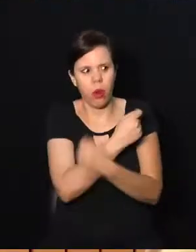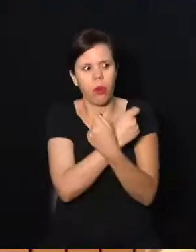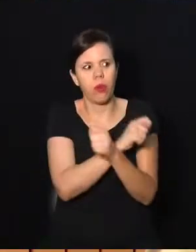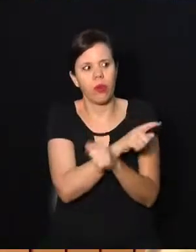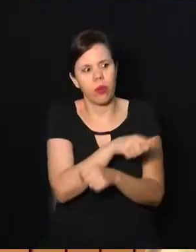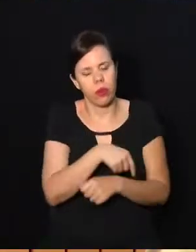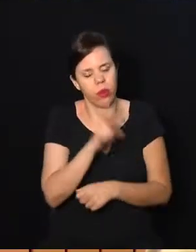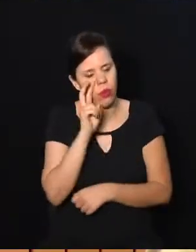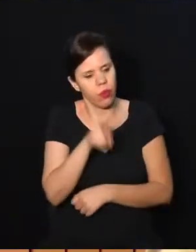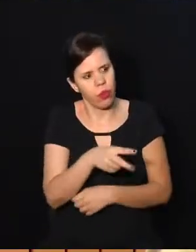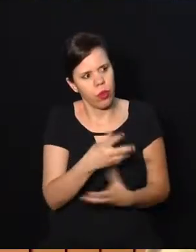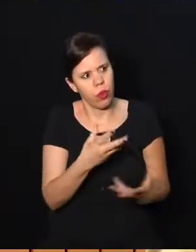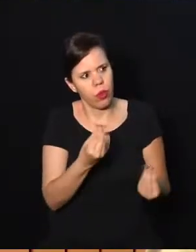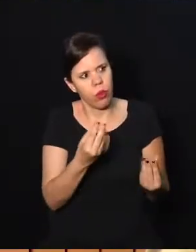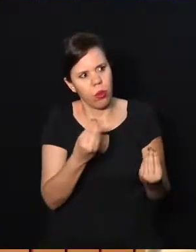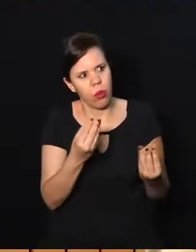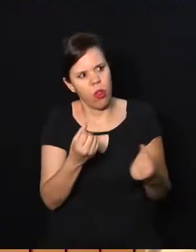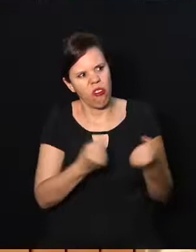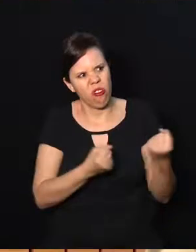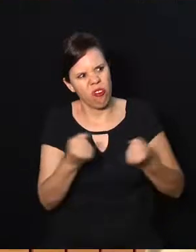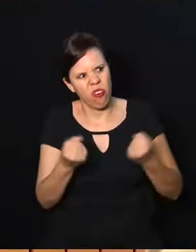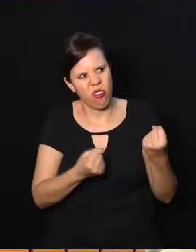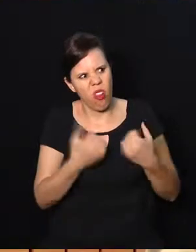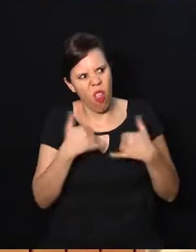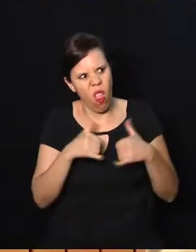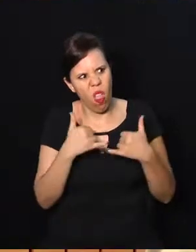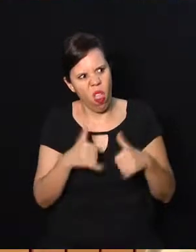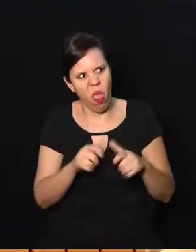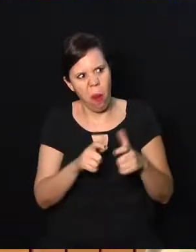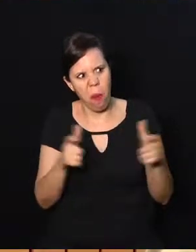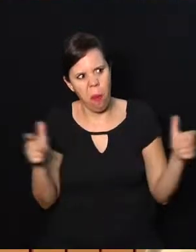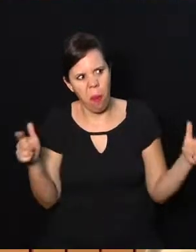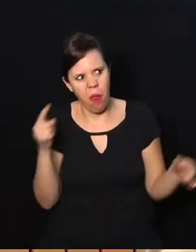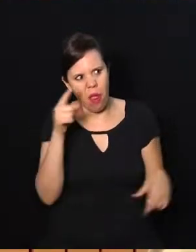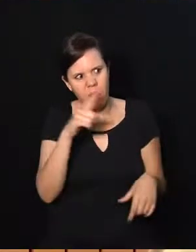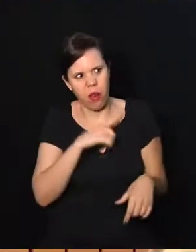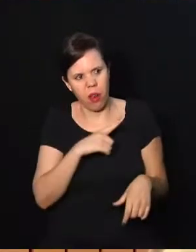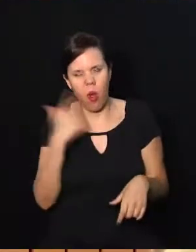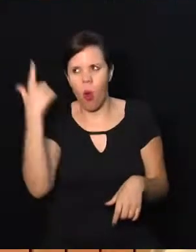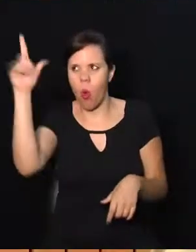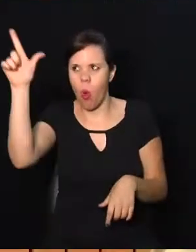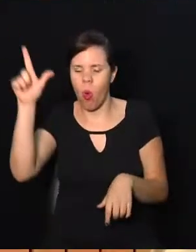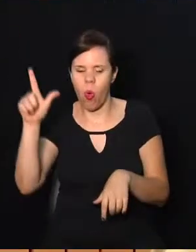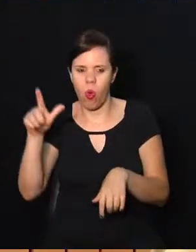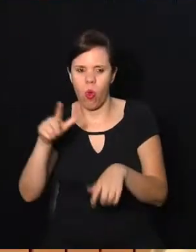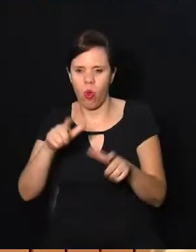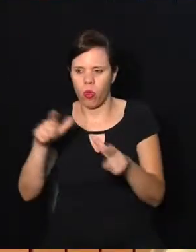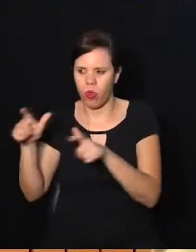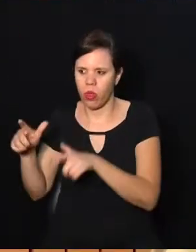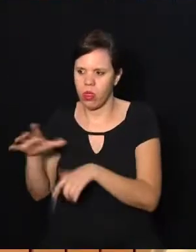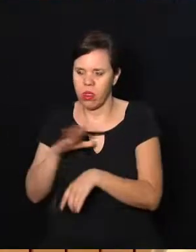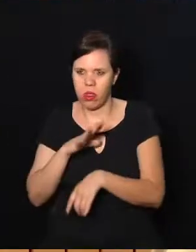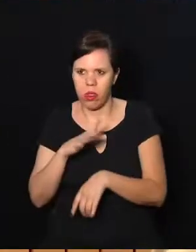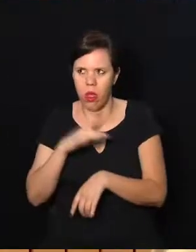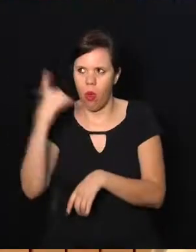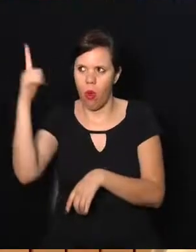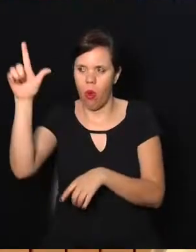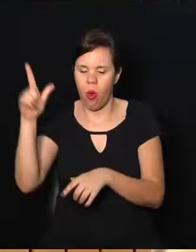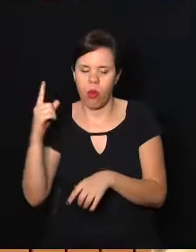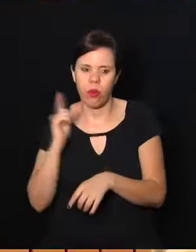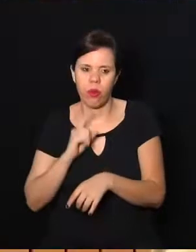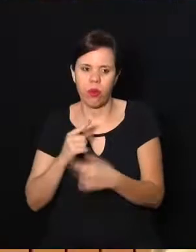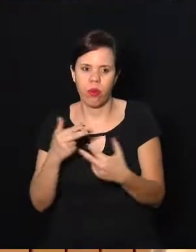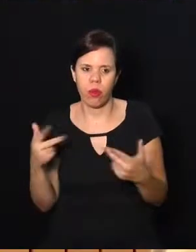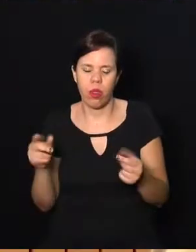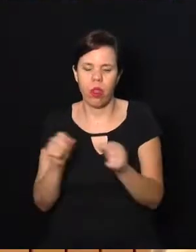vejo as placas dos veículos que lá estão, a maioria, ou metade quase, é de fora de Campinas.